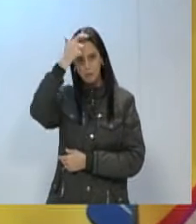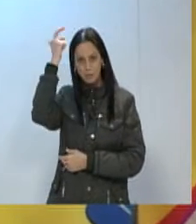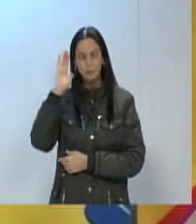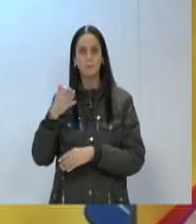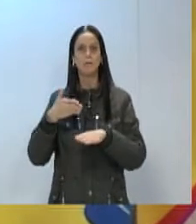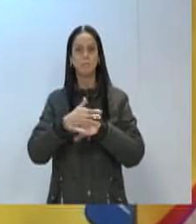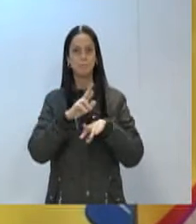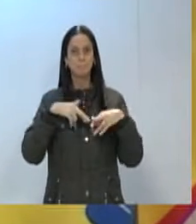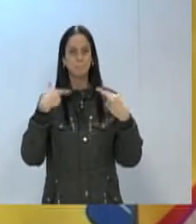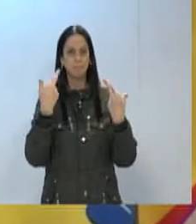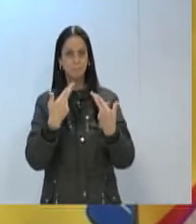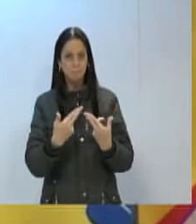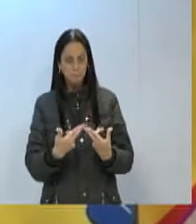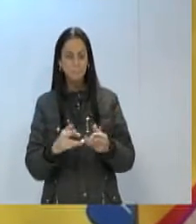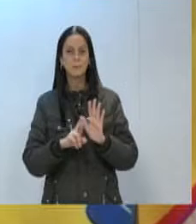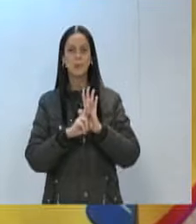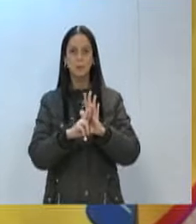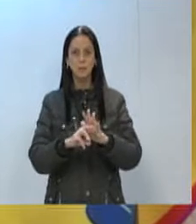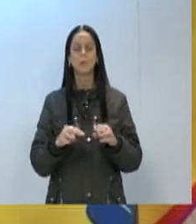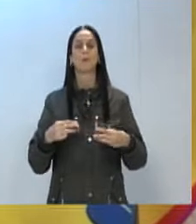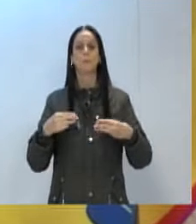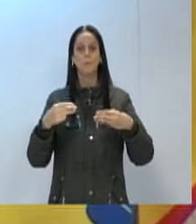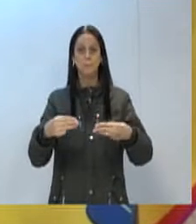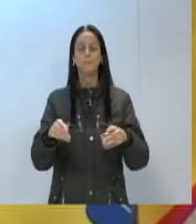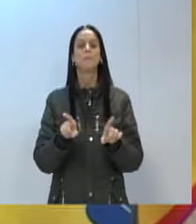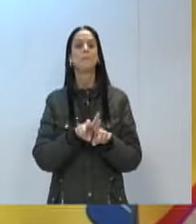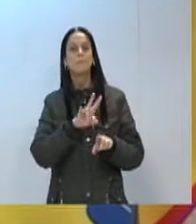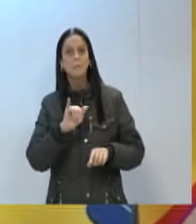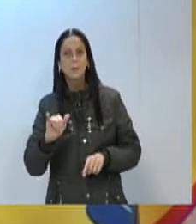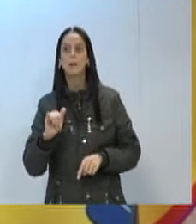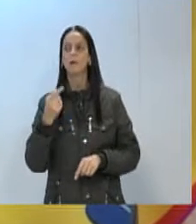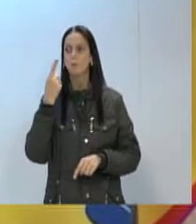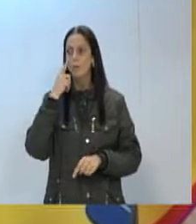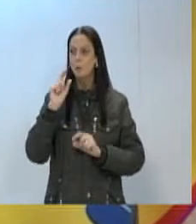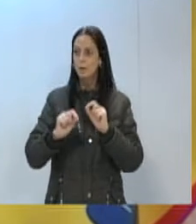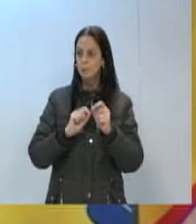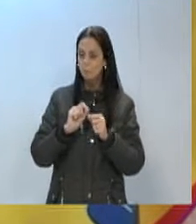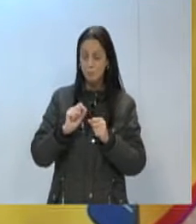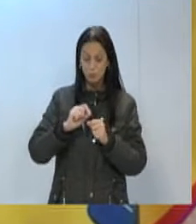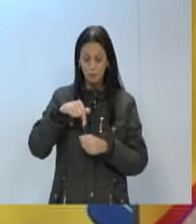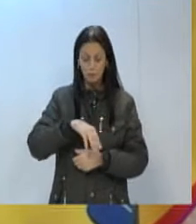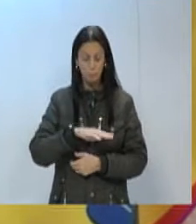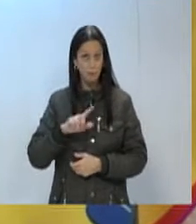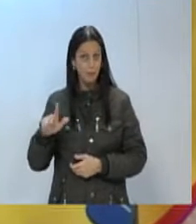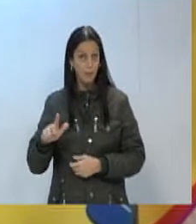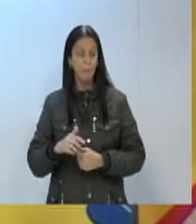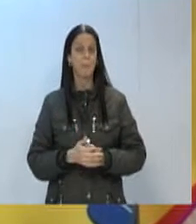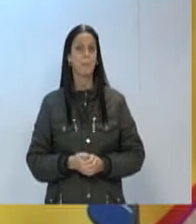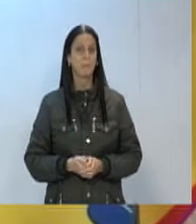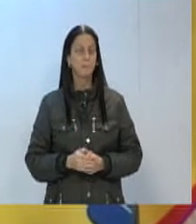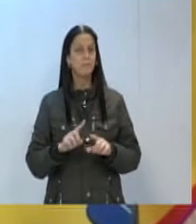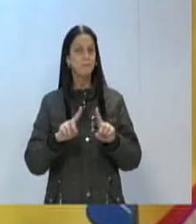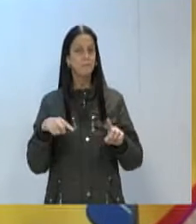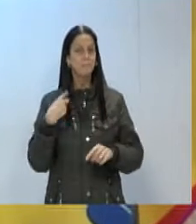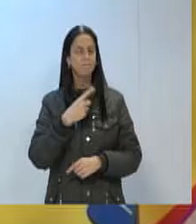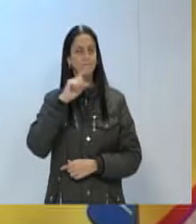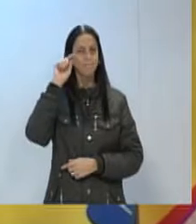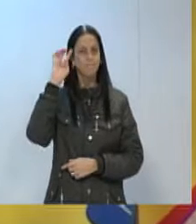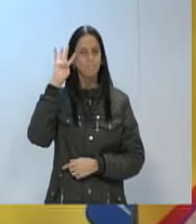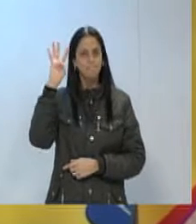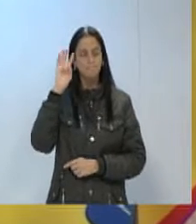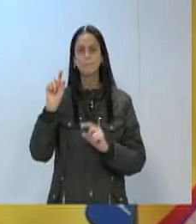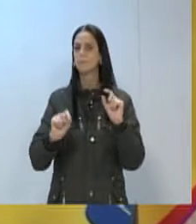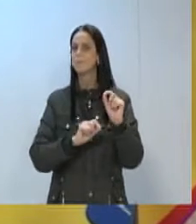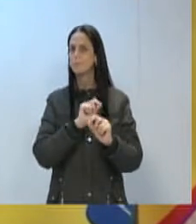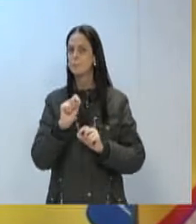alguma representação do ministério onde vão ser tomadas algumas atitudes com relação a essa situação aqui em Blumenau mas a reflexão que a gente quer trazer